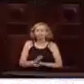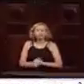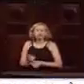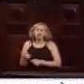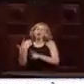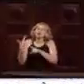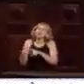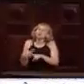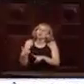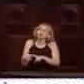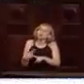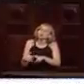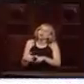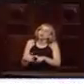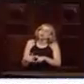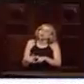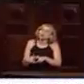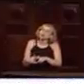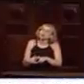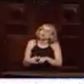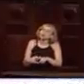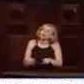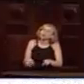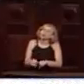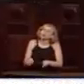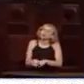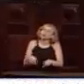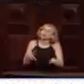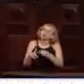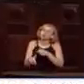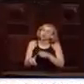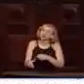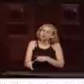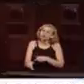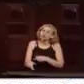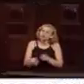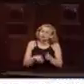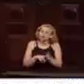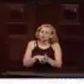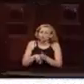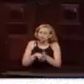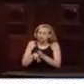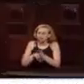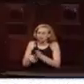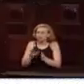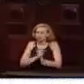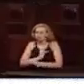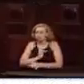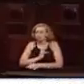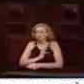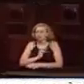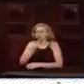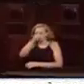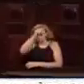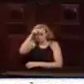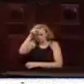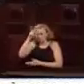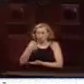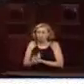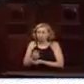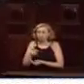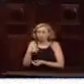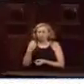mas porque isso também interfere nas decisões das políticas públicas. Será que a gente olha hoje